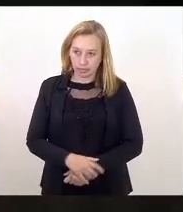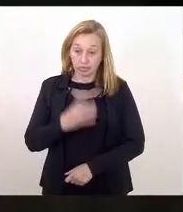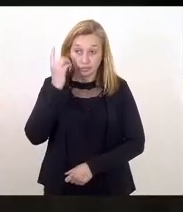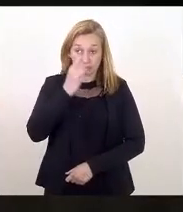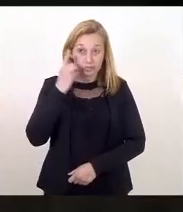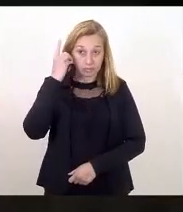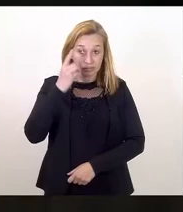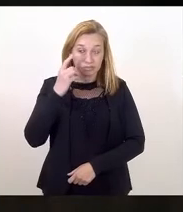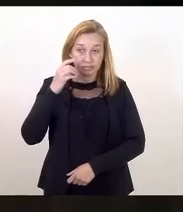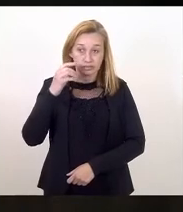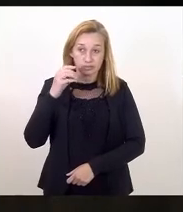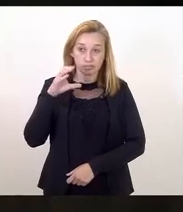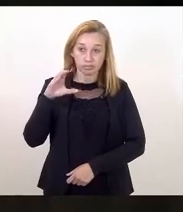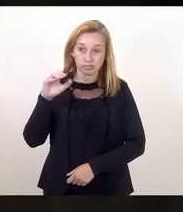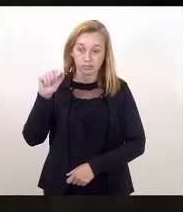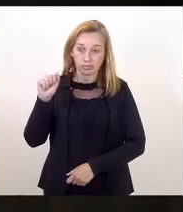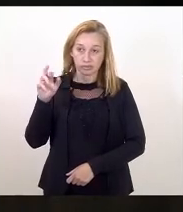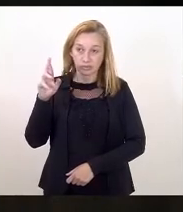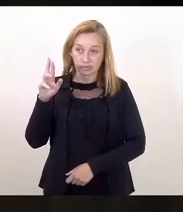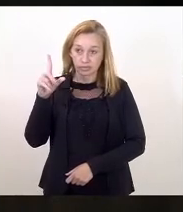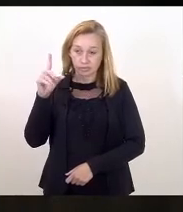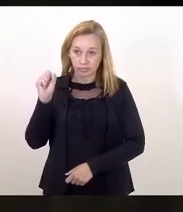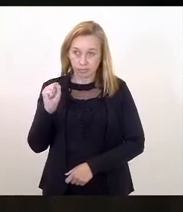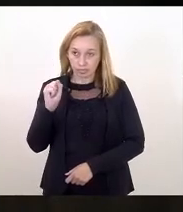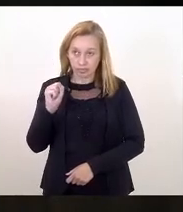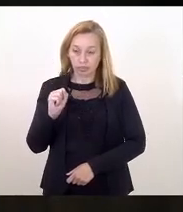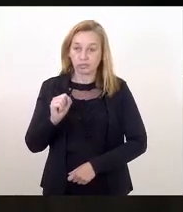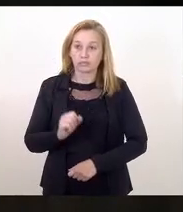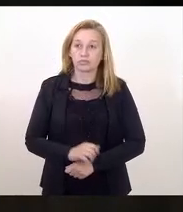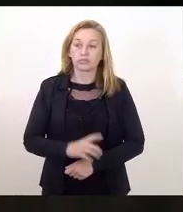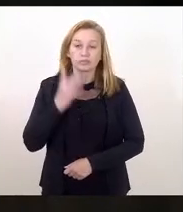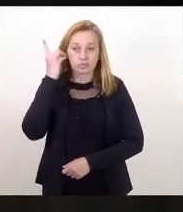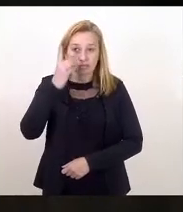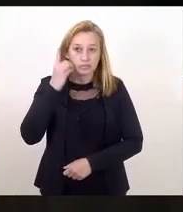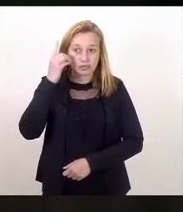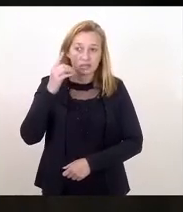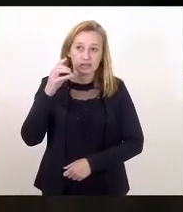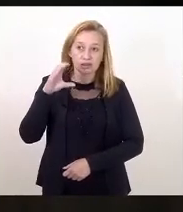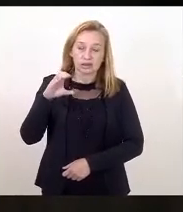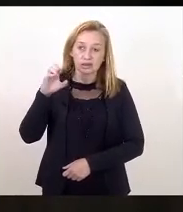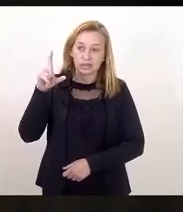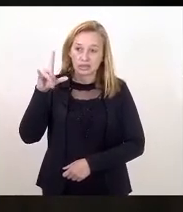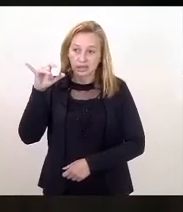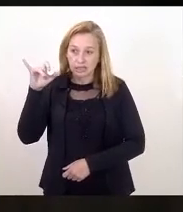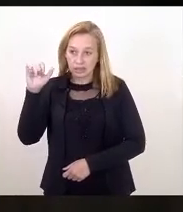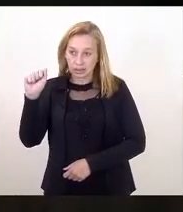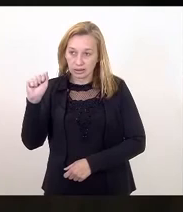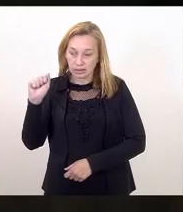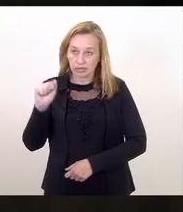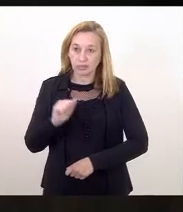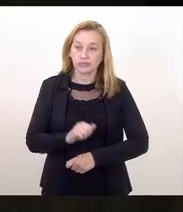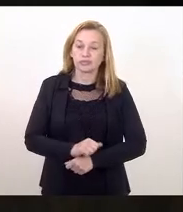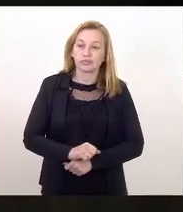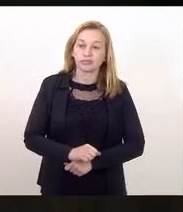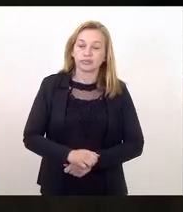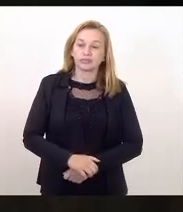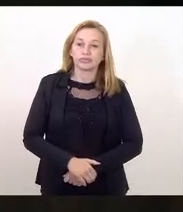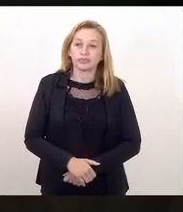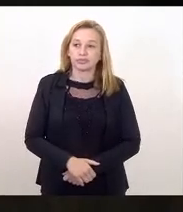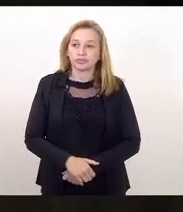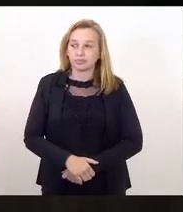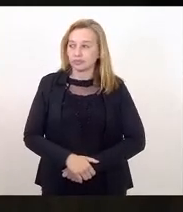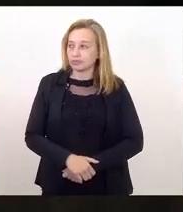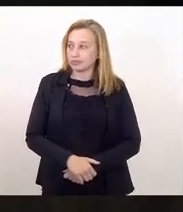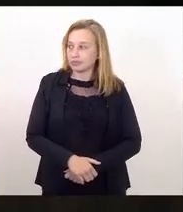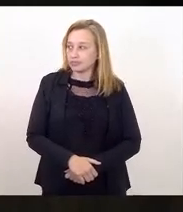Carlos Macedo. Deputado Carlos Macedo. Deputada Célia Jordão. Deputada Célia